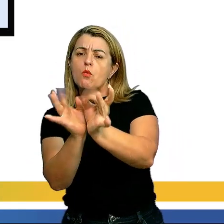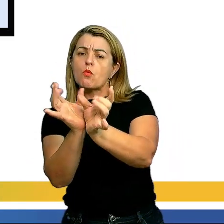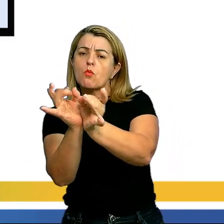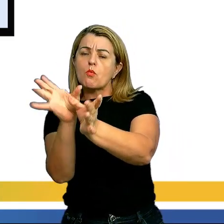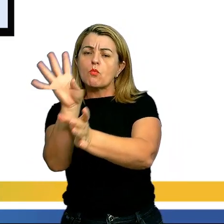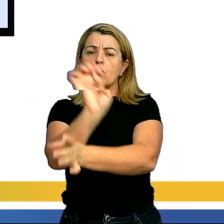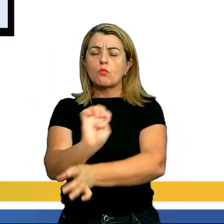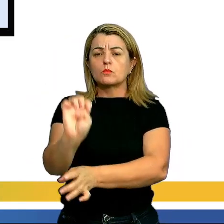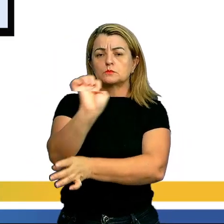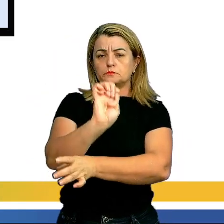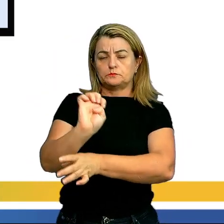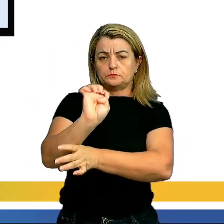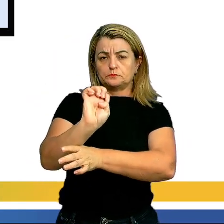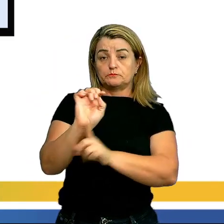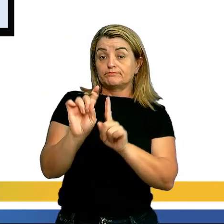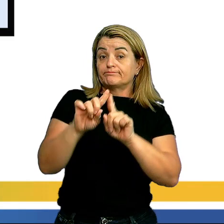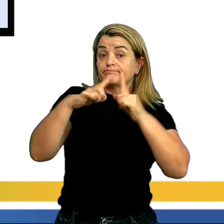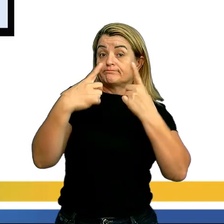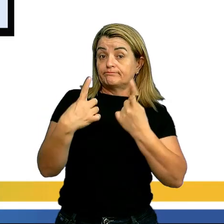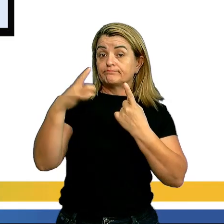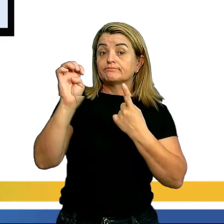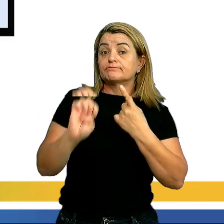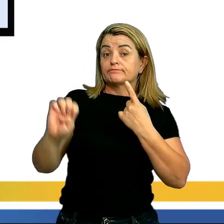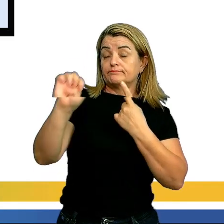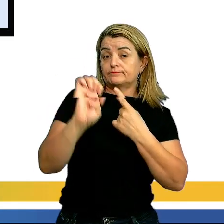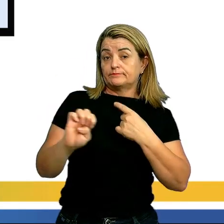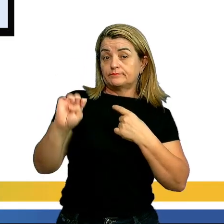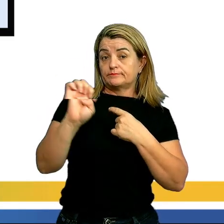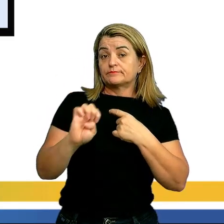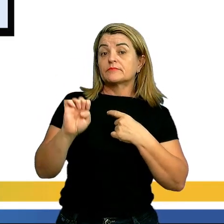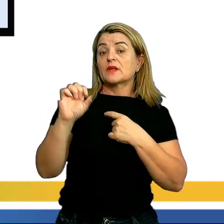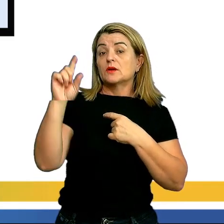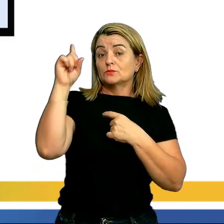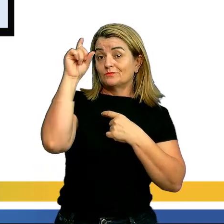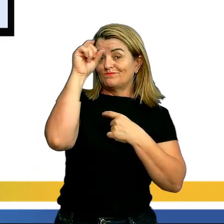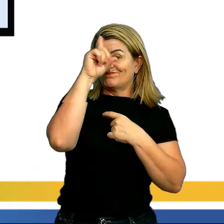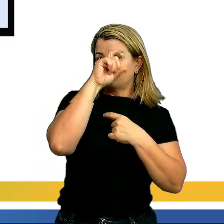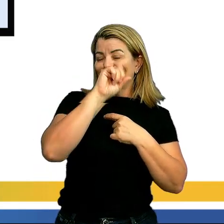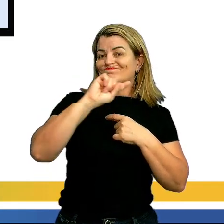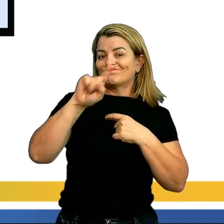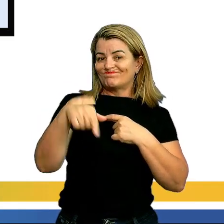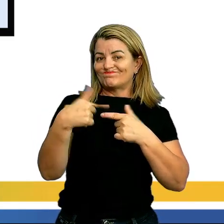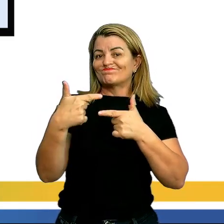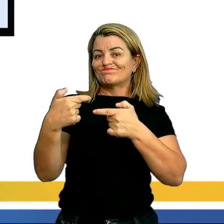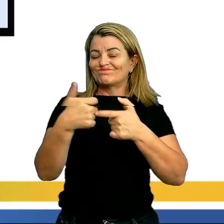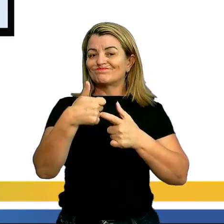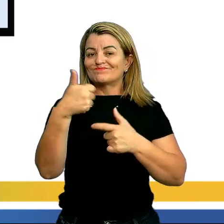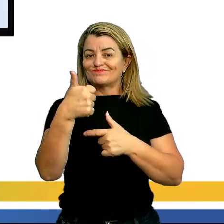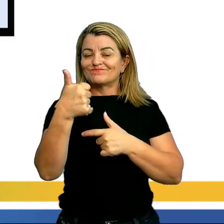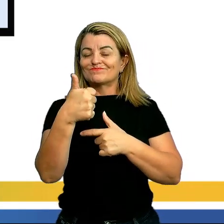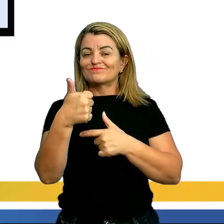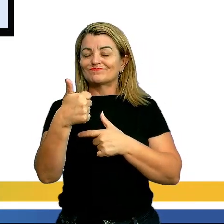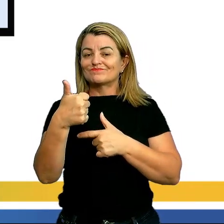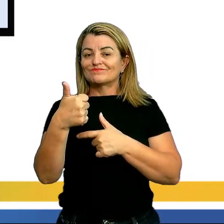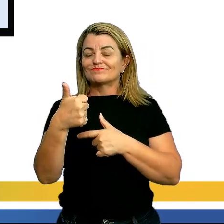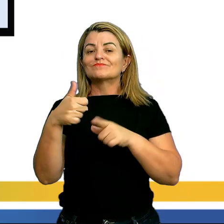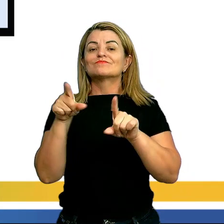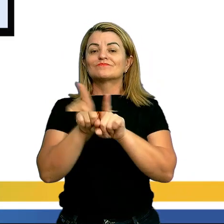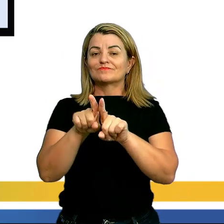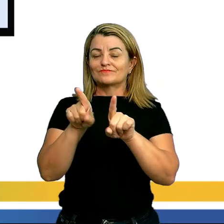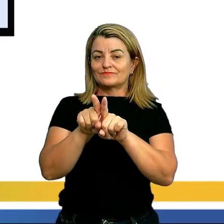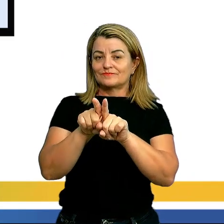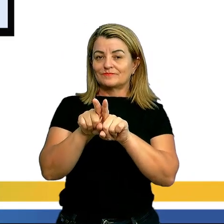Europa. Mas a Europa, que está em crise, né, depois da Primeira Guerra Mundial, vai estar